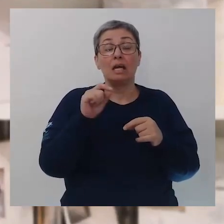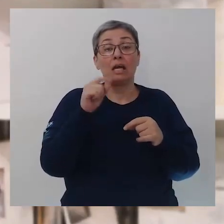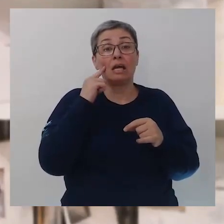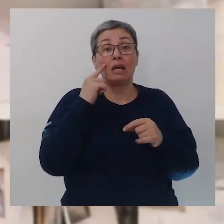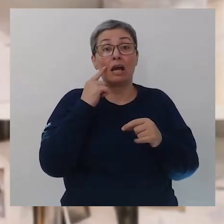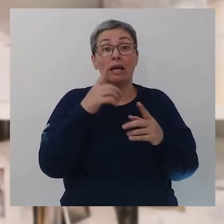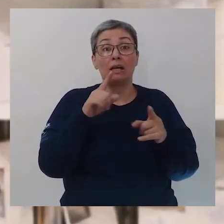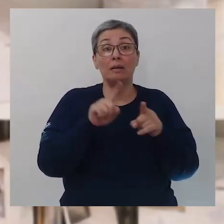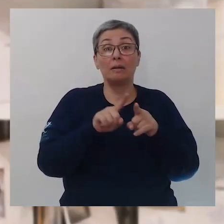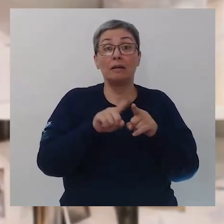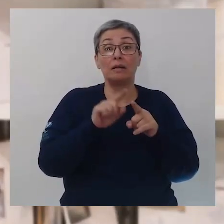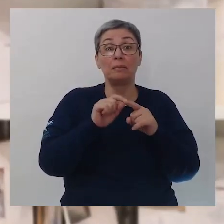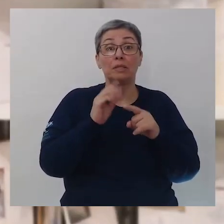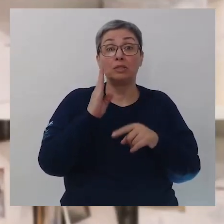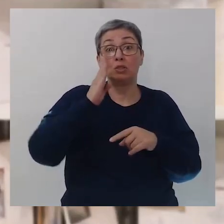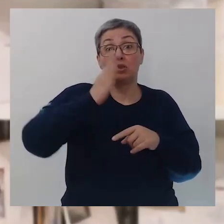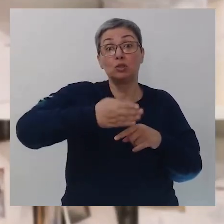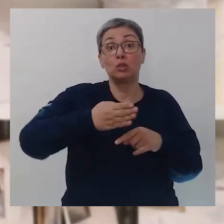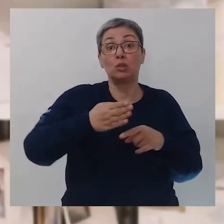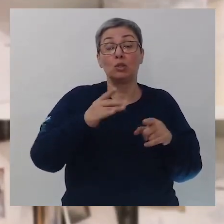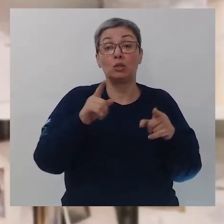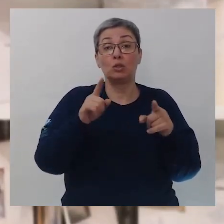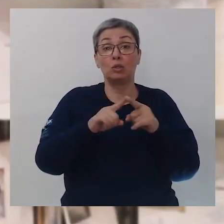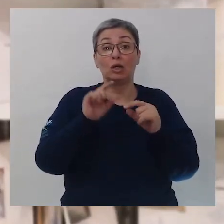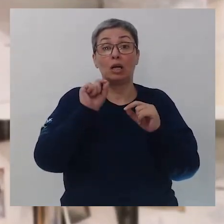isso implica diretamente na